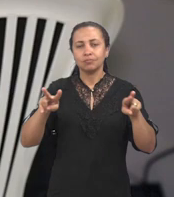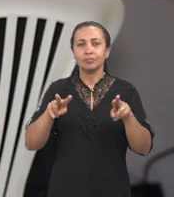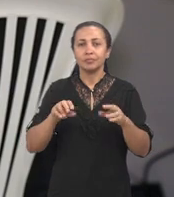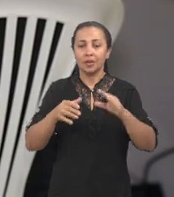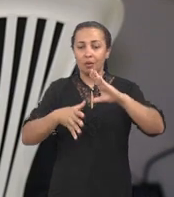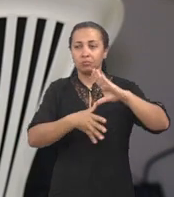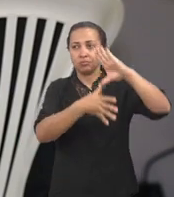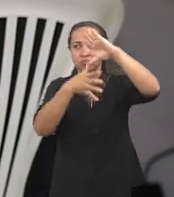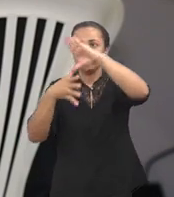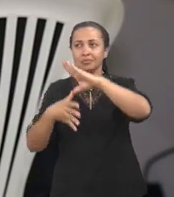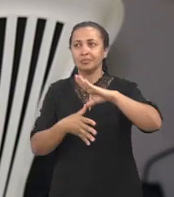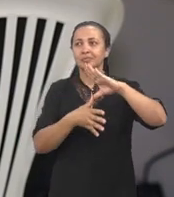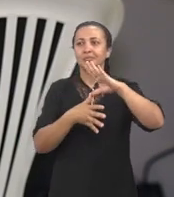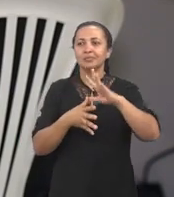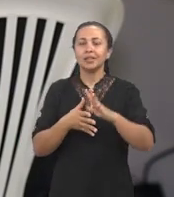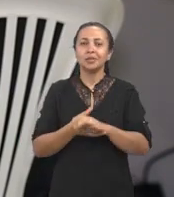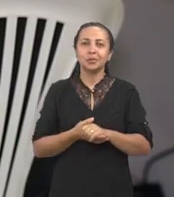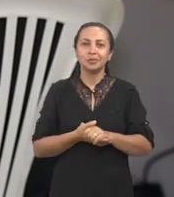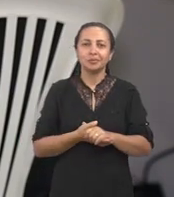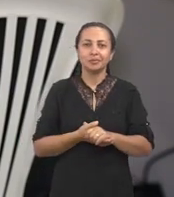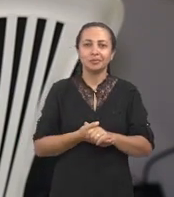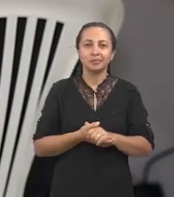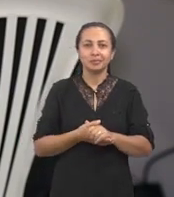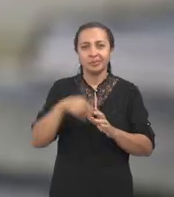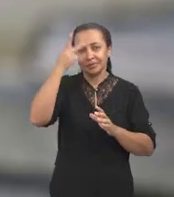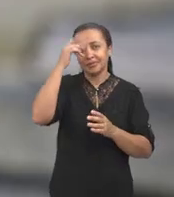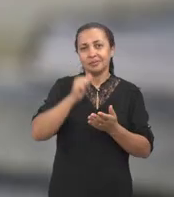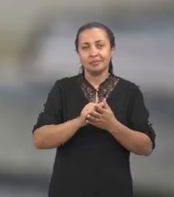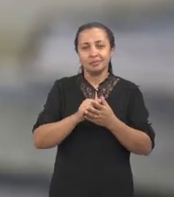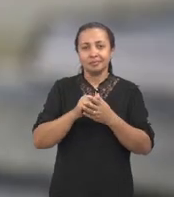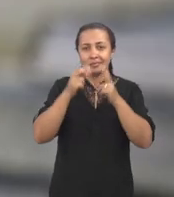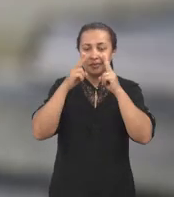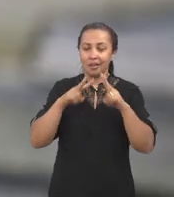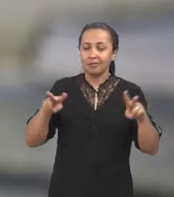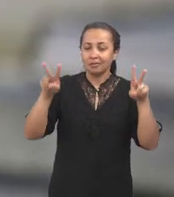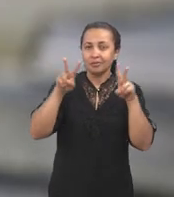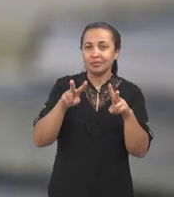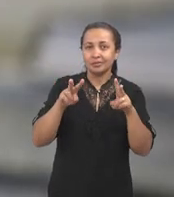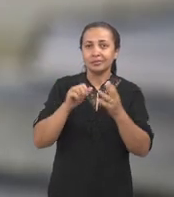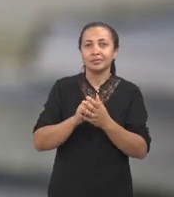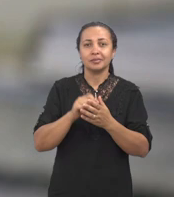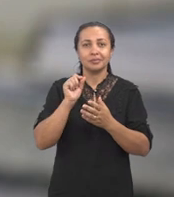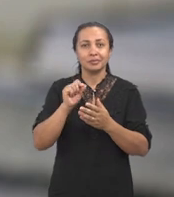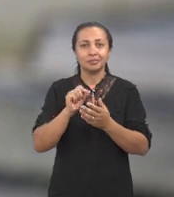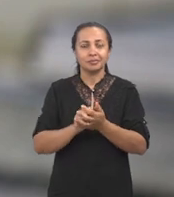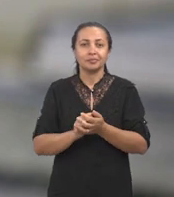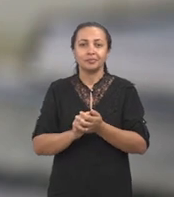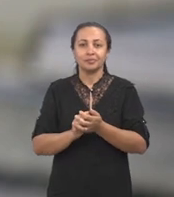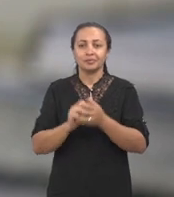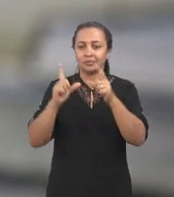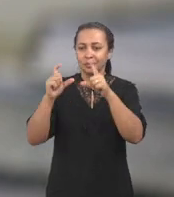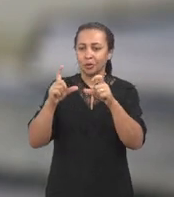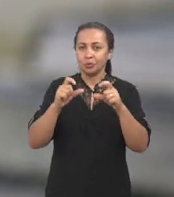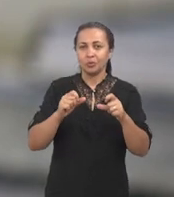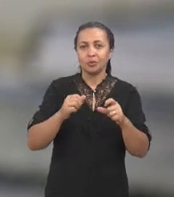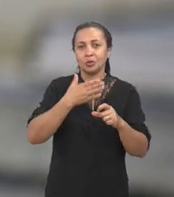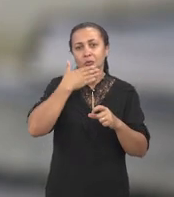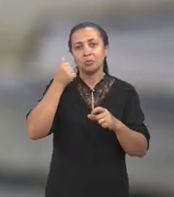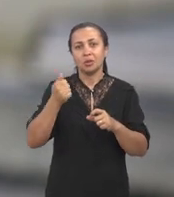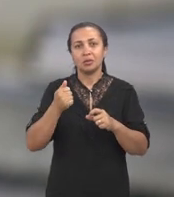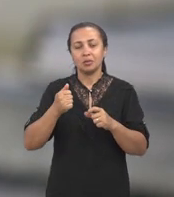que posso ter esse mapa preliminar tônus a campo para verificar se a etapa de